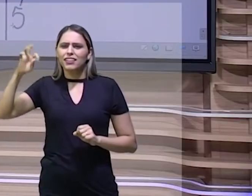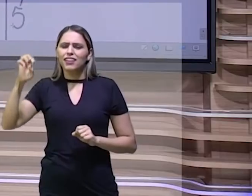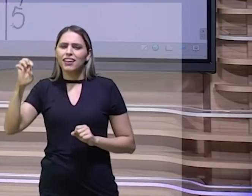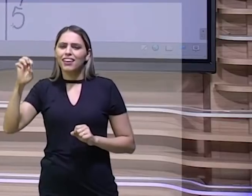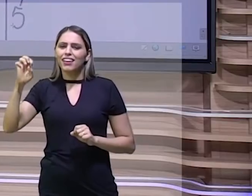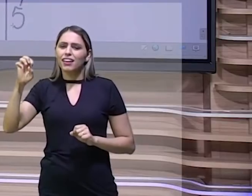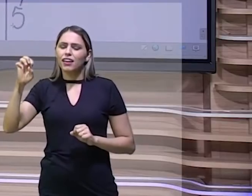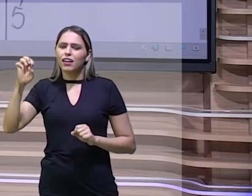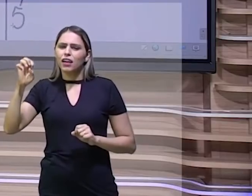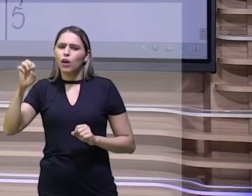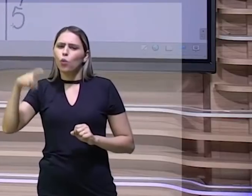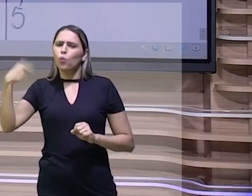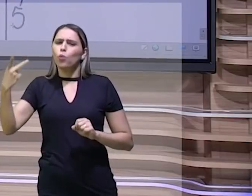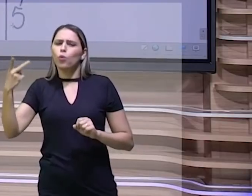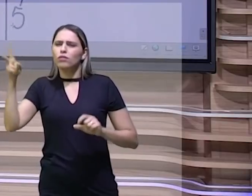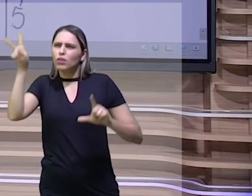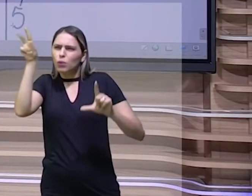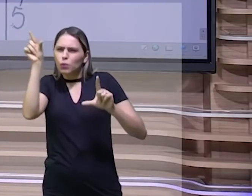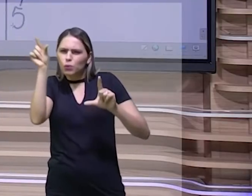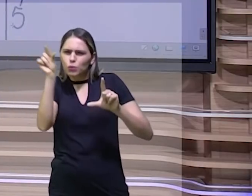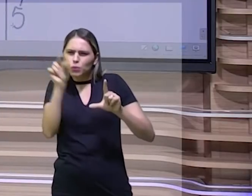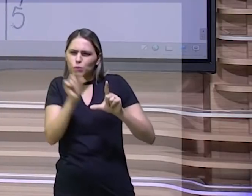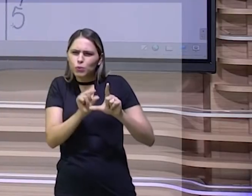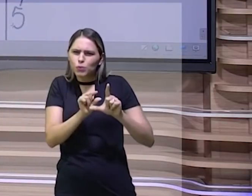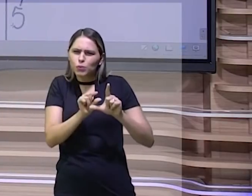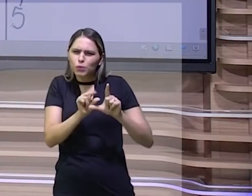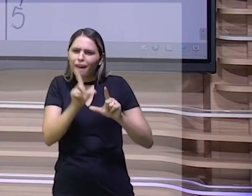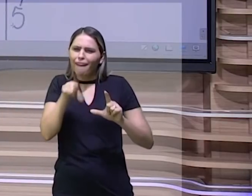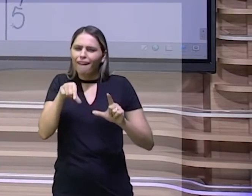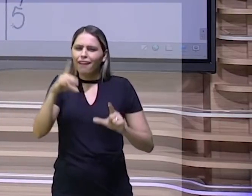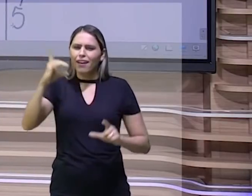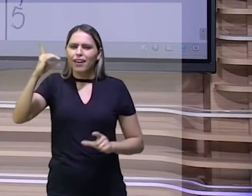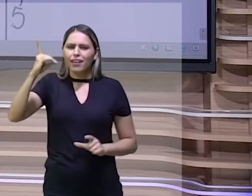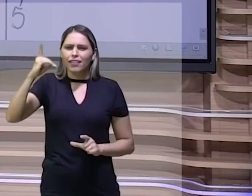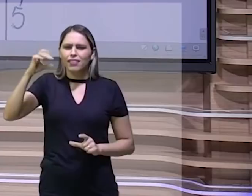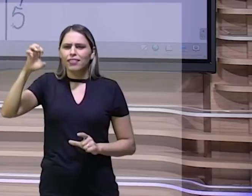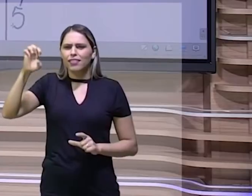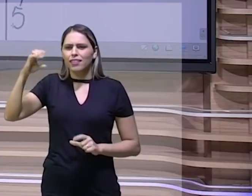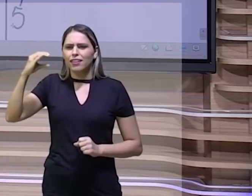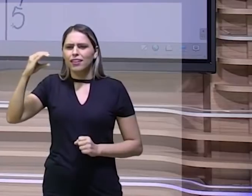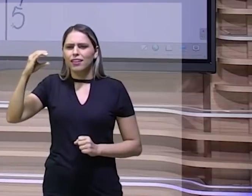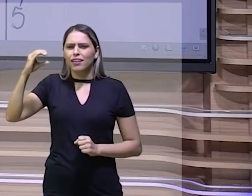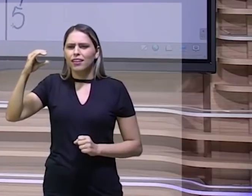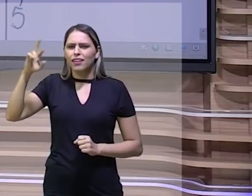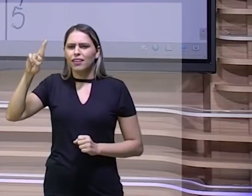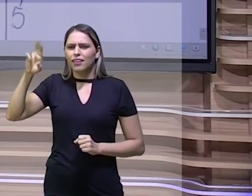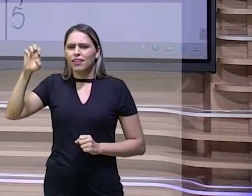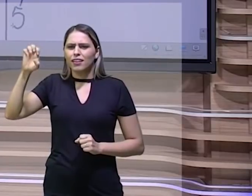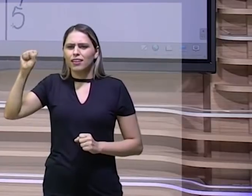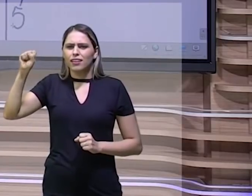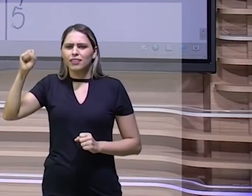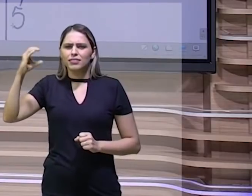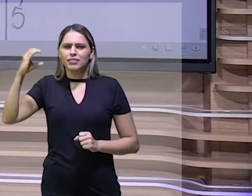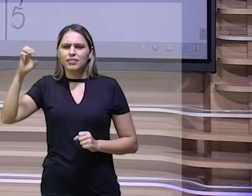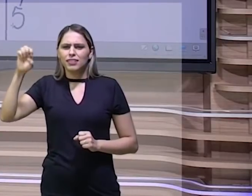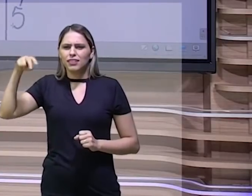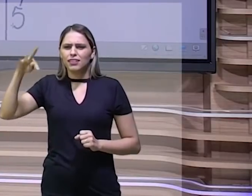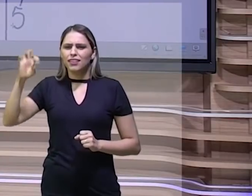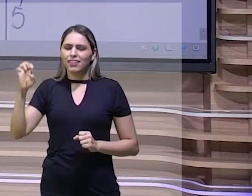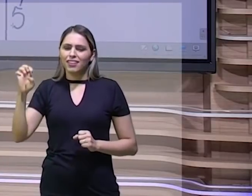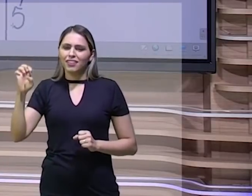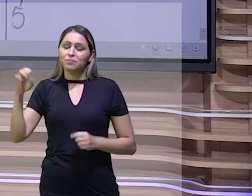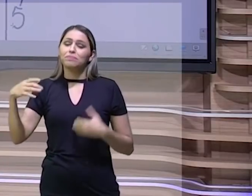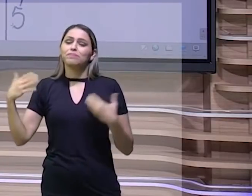do maior, vai diminuindo até chegar no menor. Então, Essa foi a